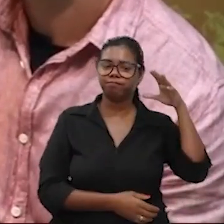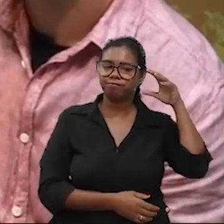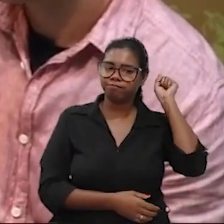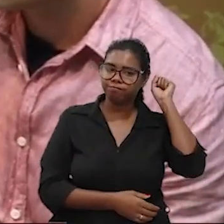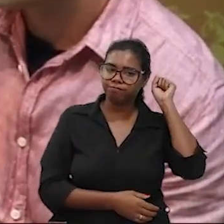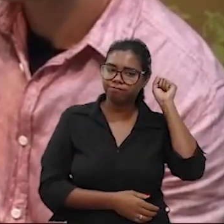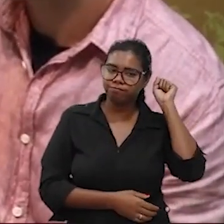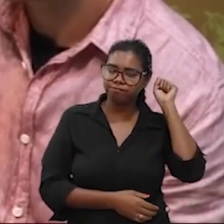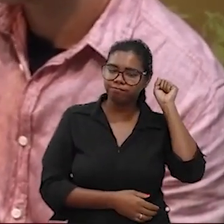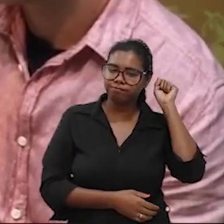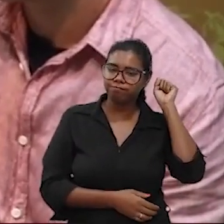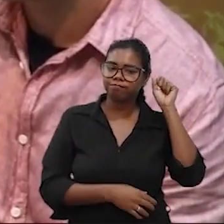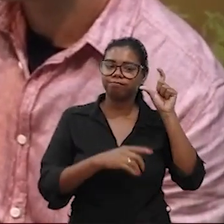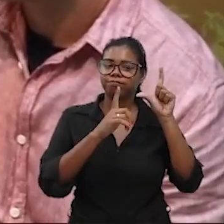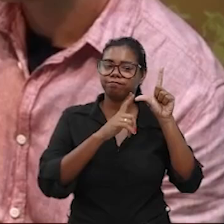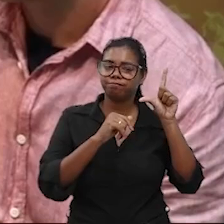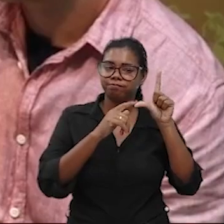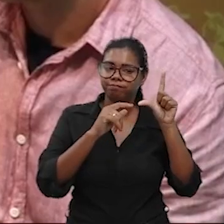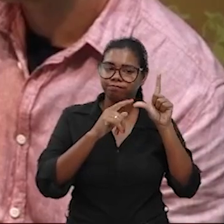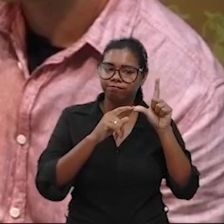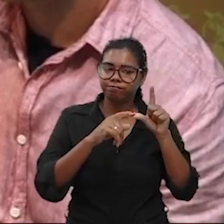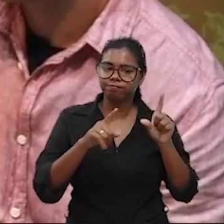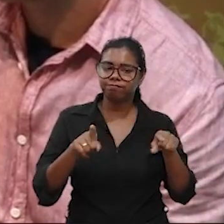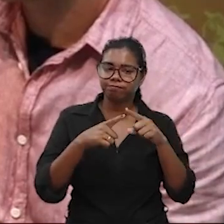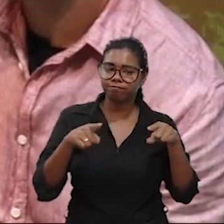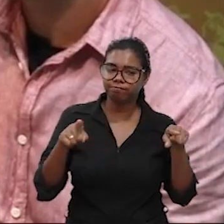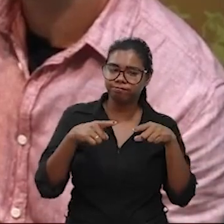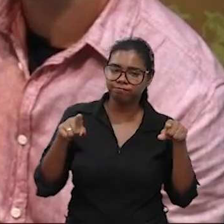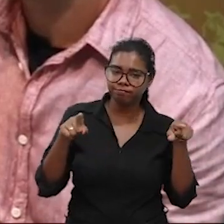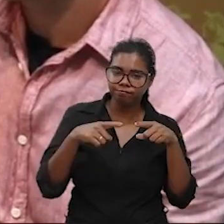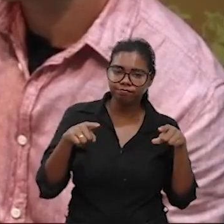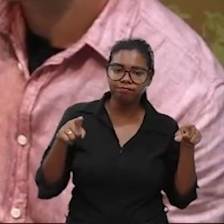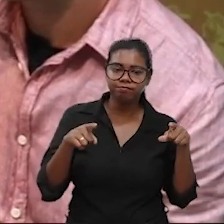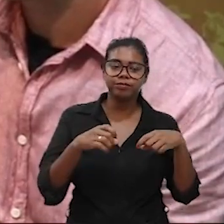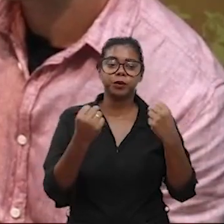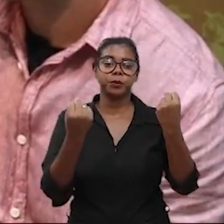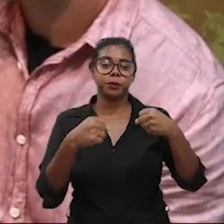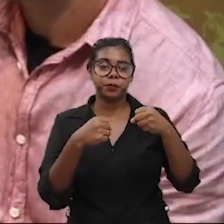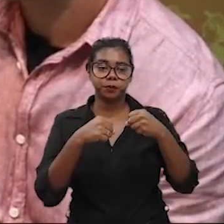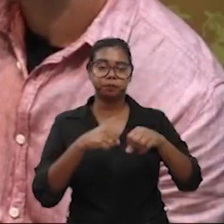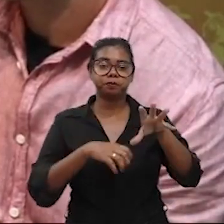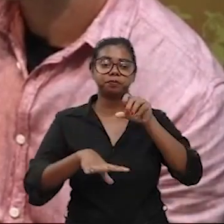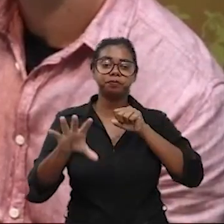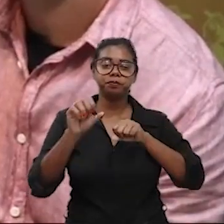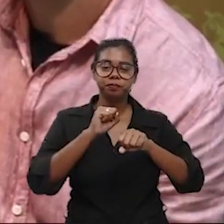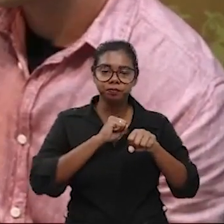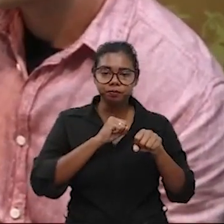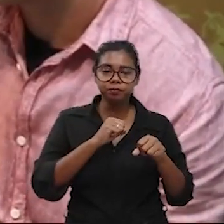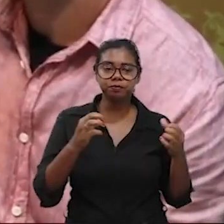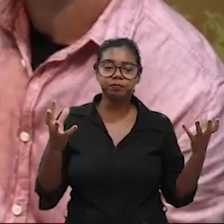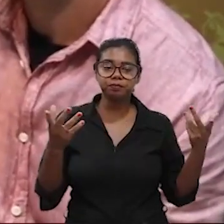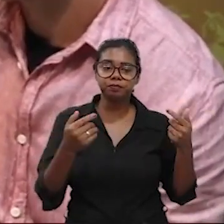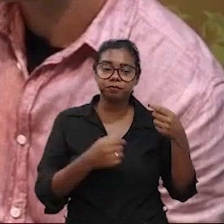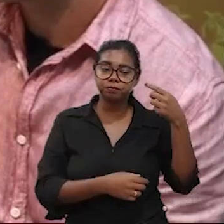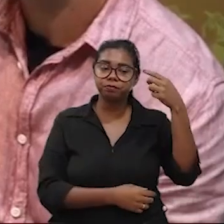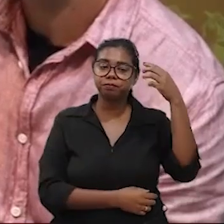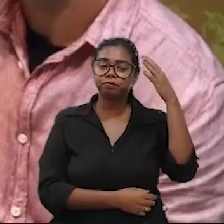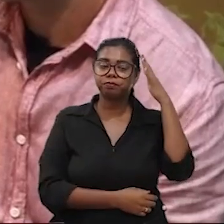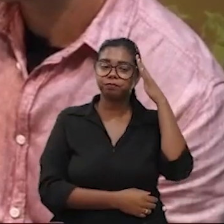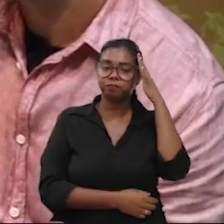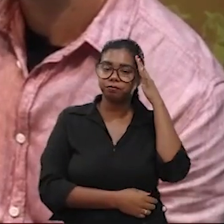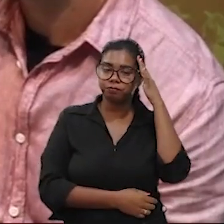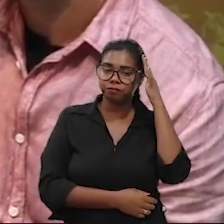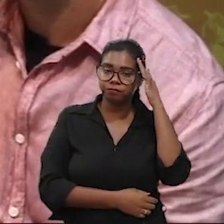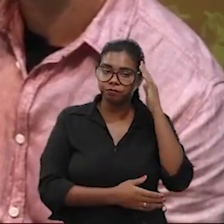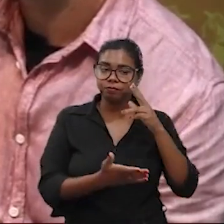vez aquela letra, então automaticamente eu preciso fazer um processamento, né,